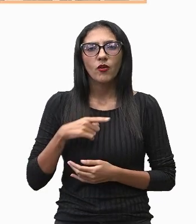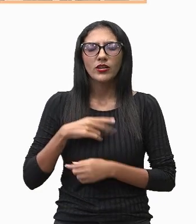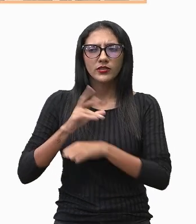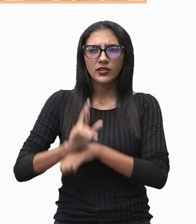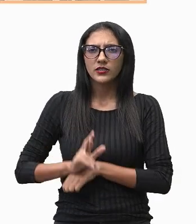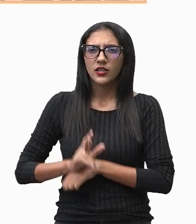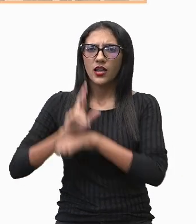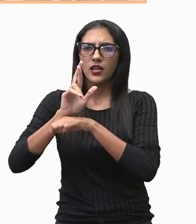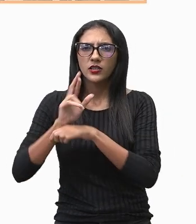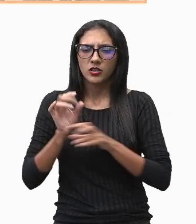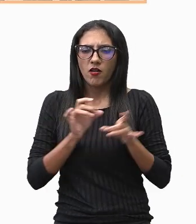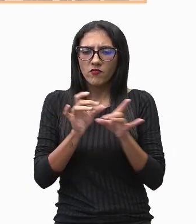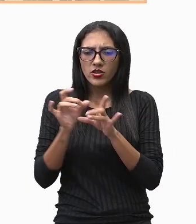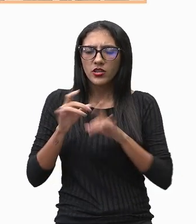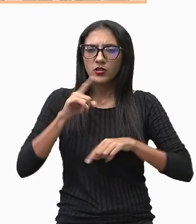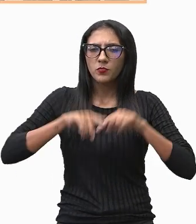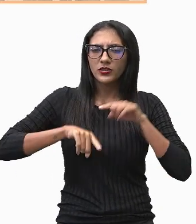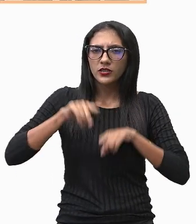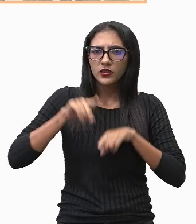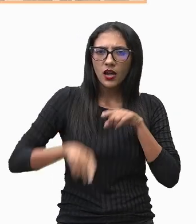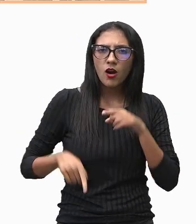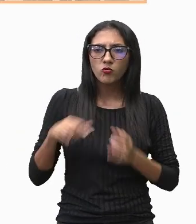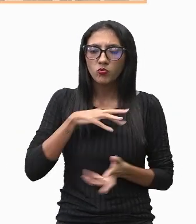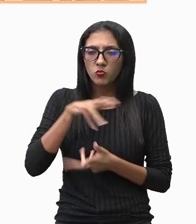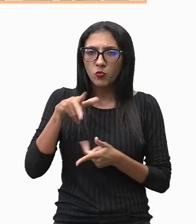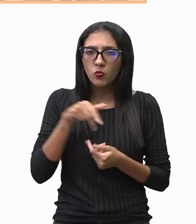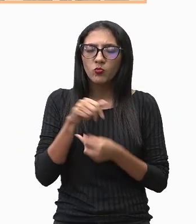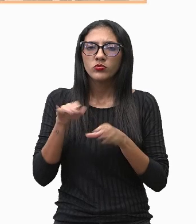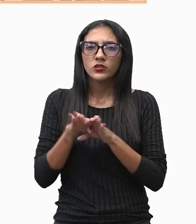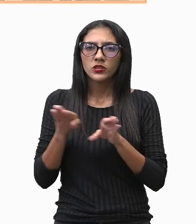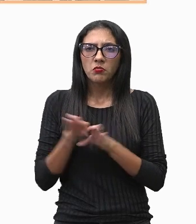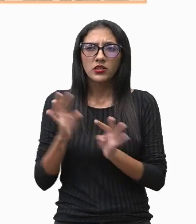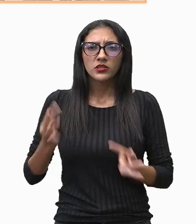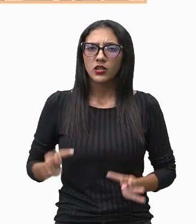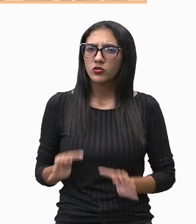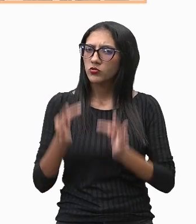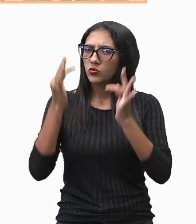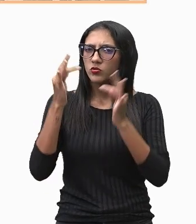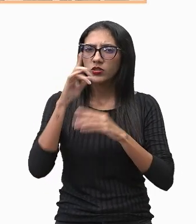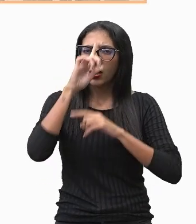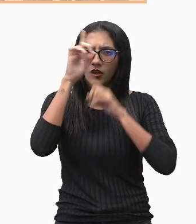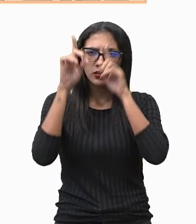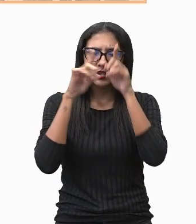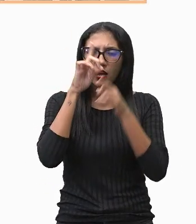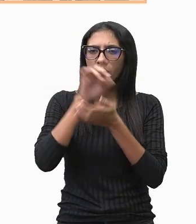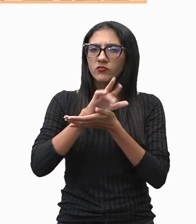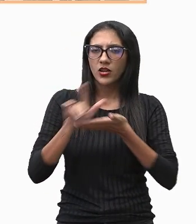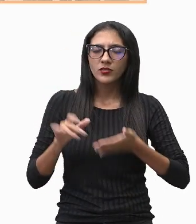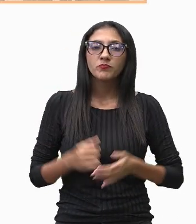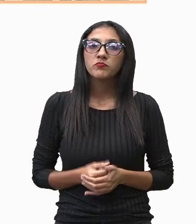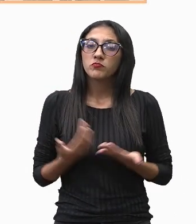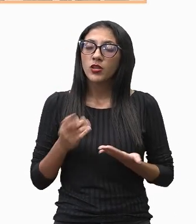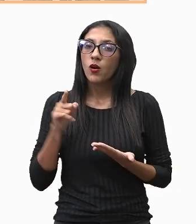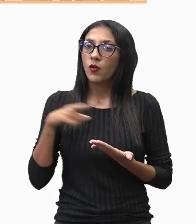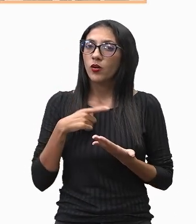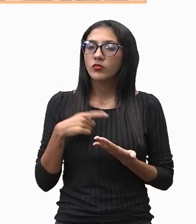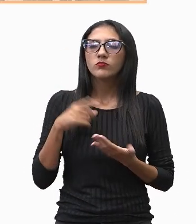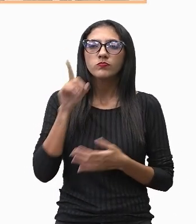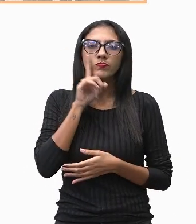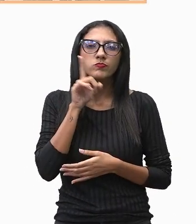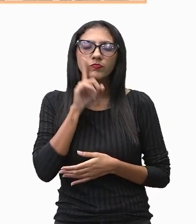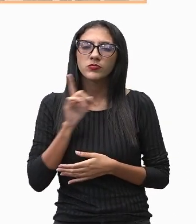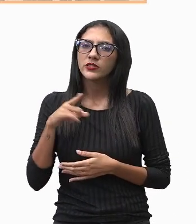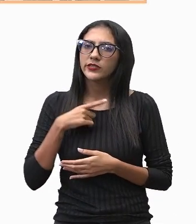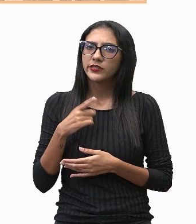comércio global, na tecnologia e inovação fez com que os Estados Unidos fosse